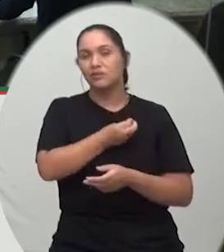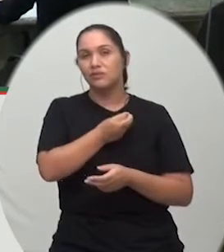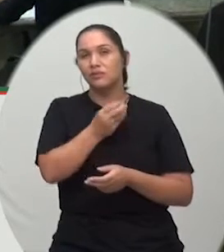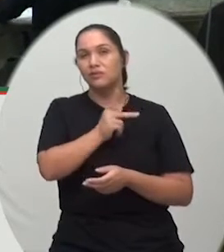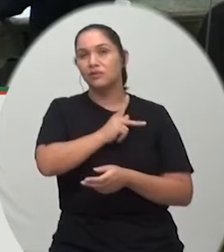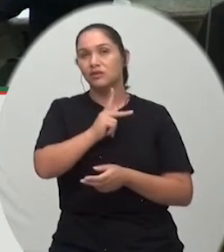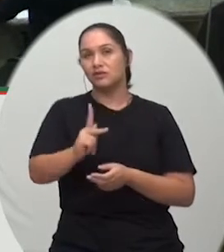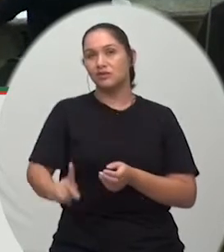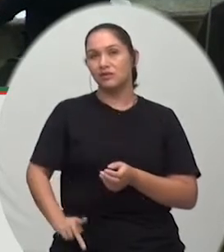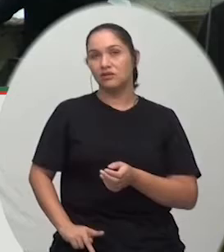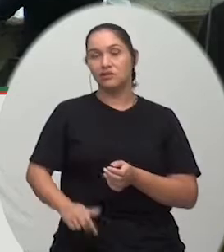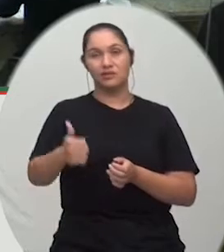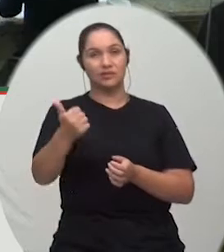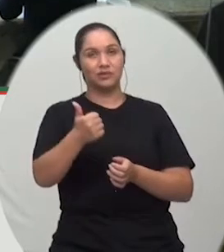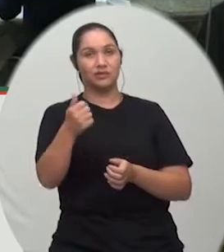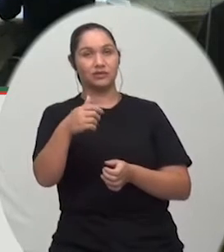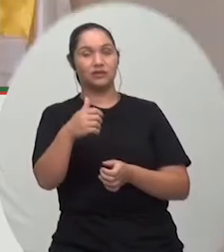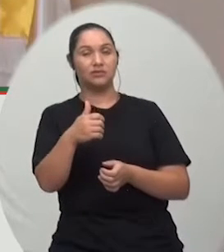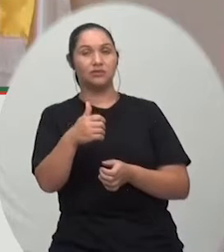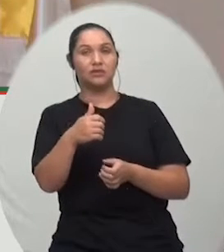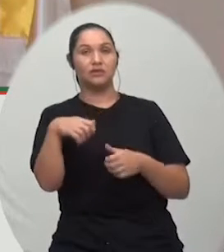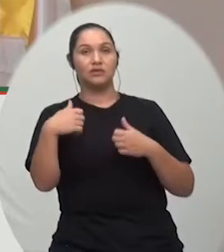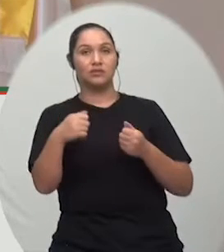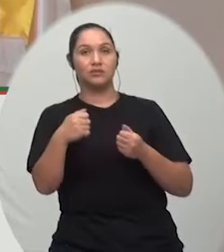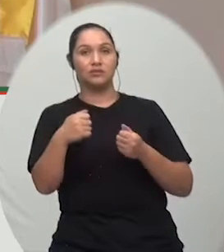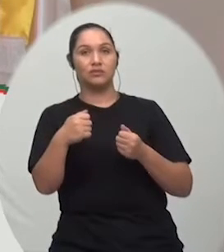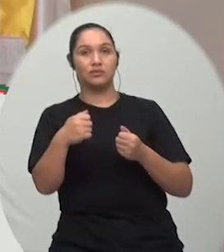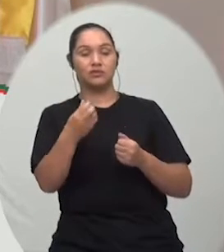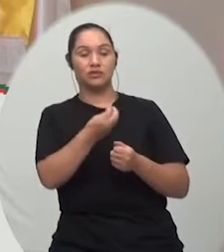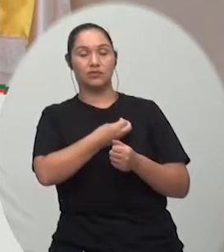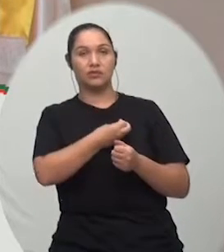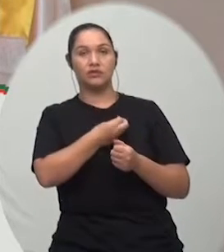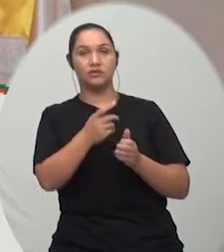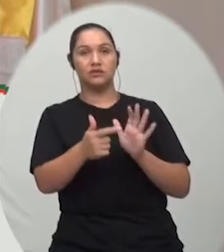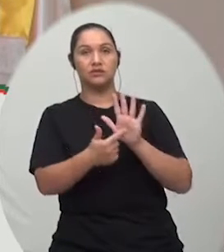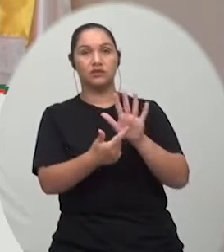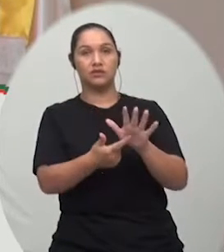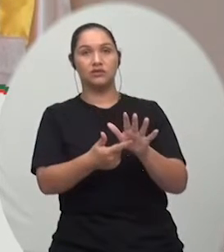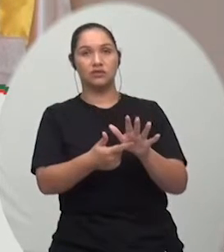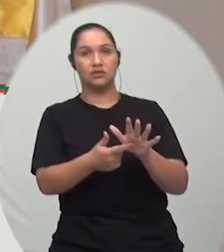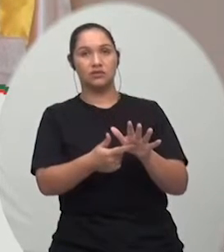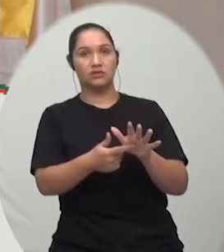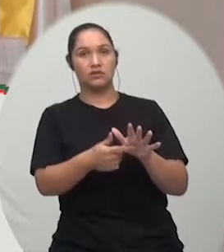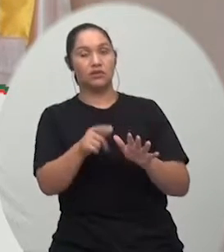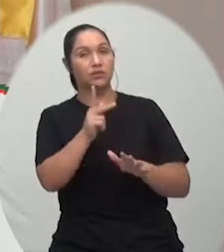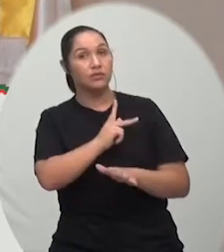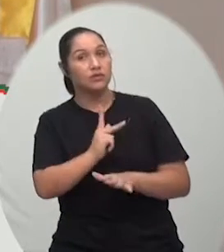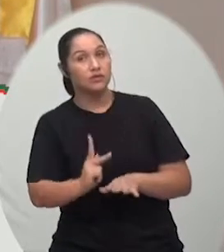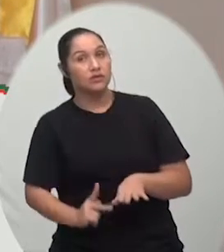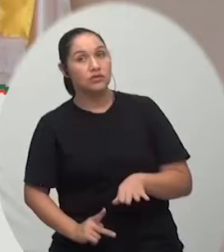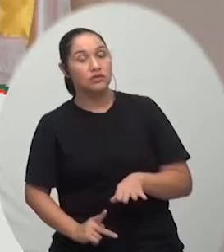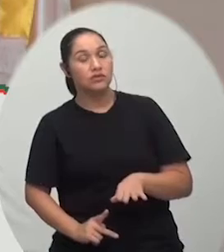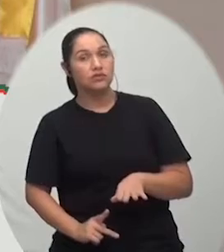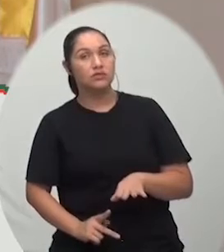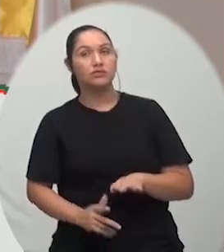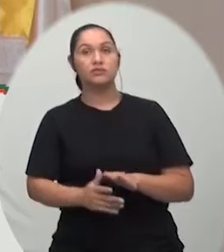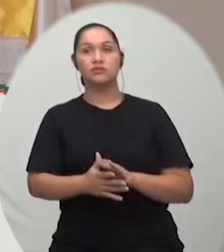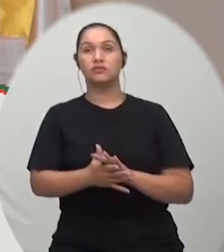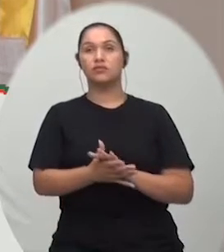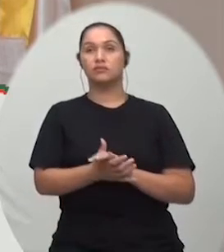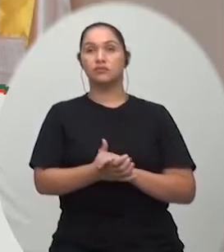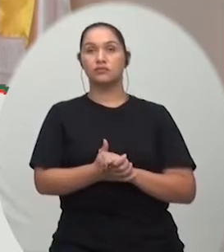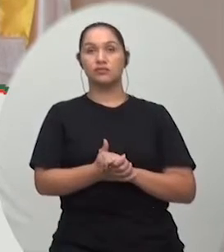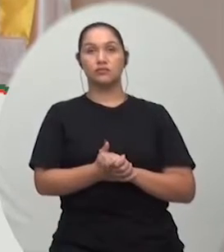Tem que liberar primeiro, né? É isso? É isso, senhor presidente? É sim, o regimento.